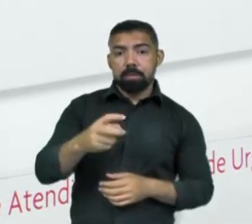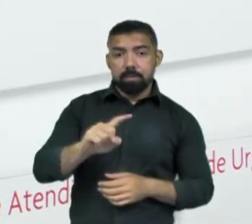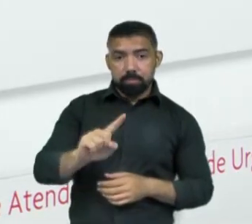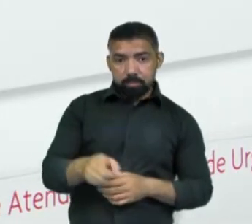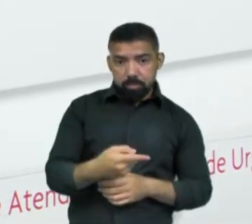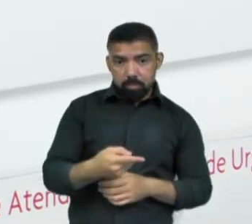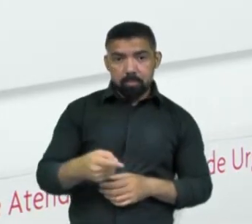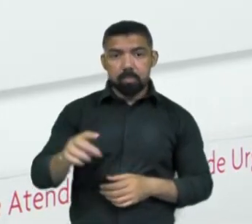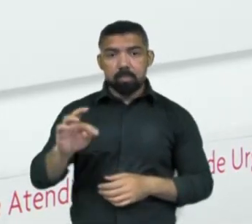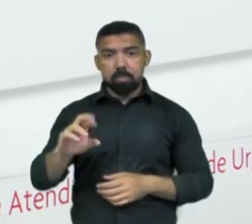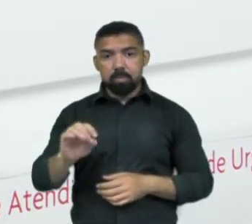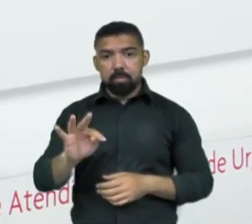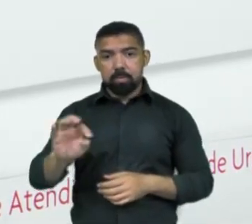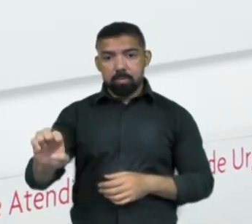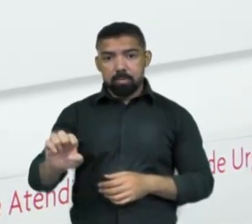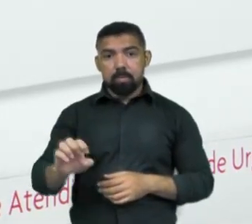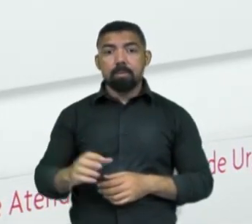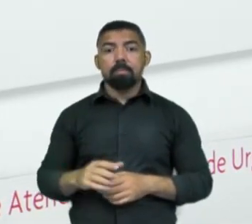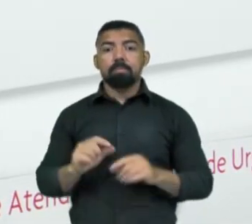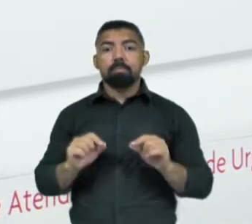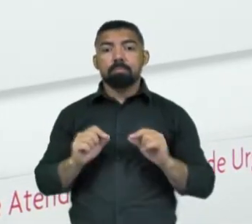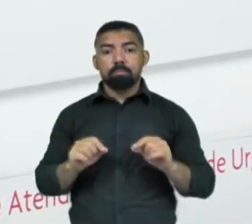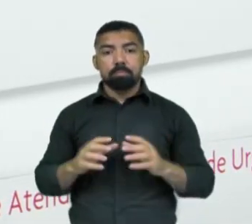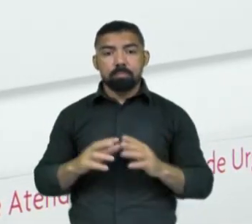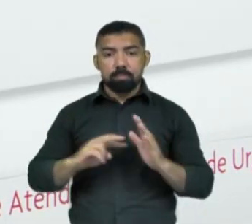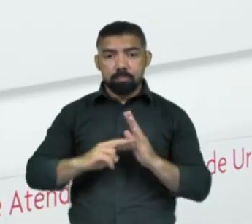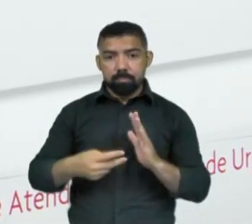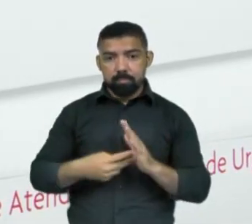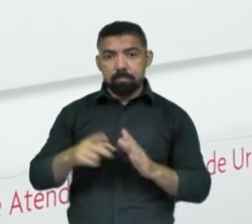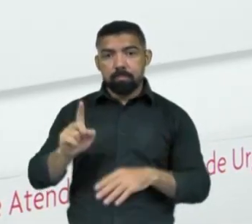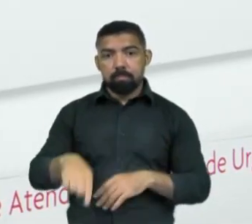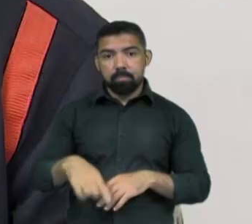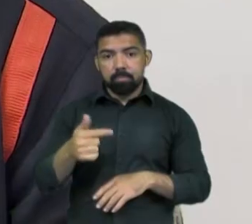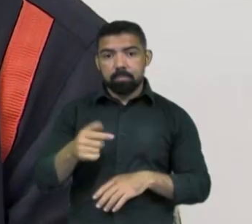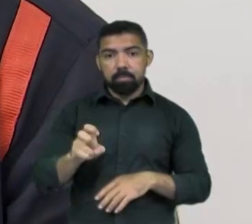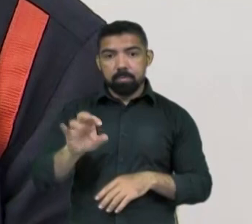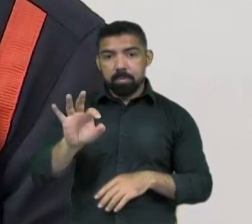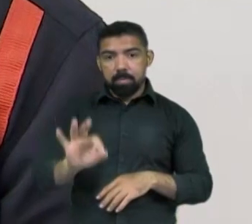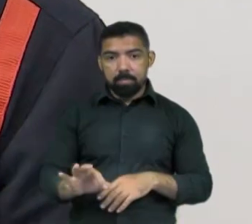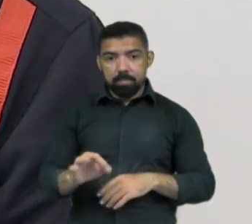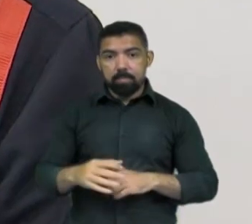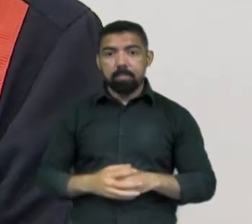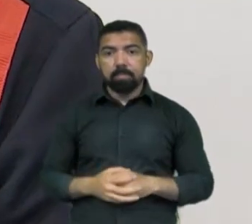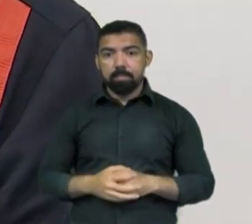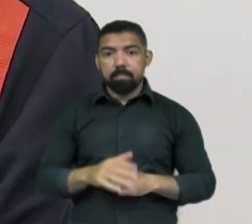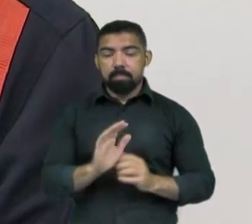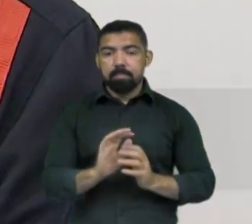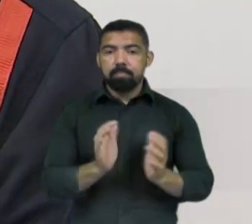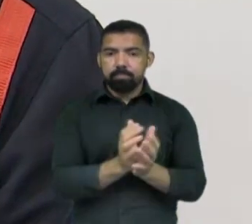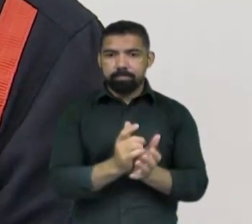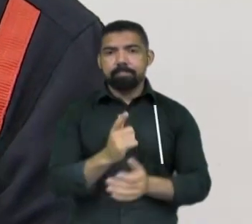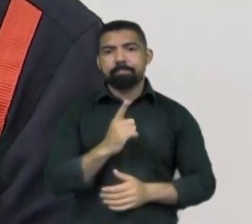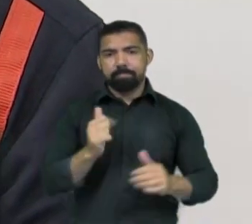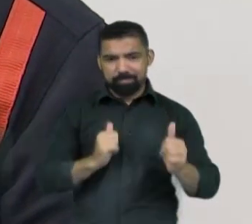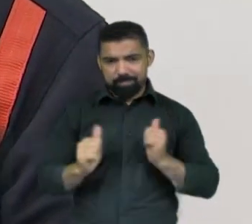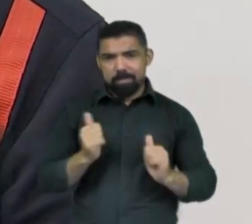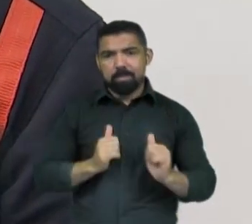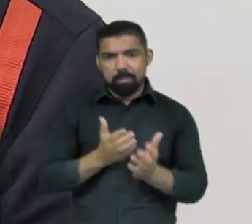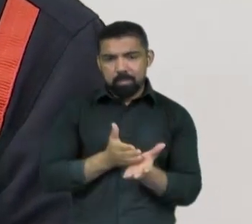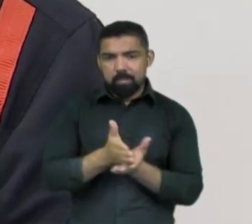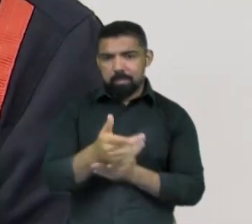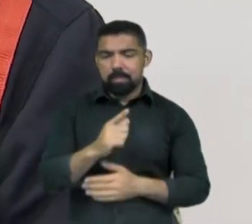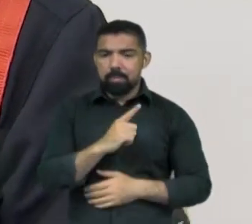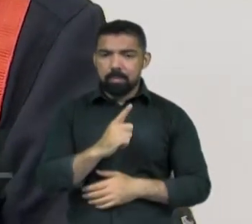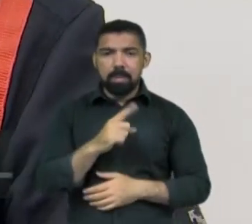a menos do que em 2021, quando foram 40 mil trotes. A equipe ela vive no estresse constante por atendimento, então a gente